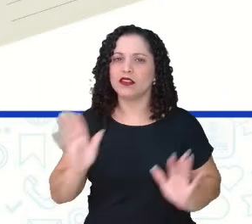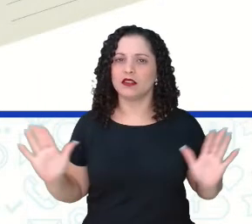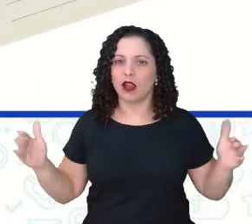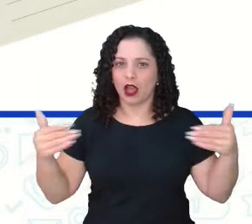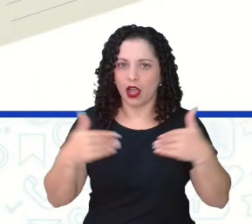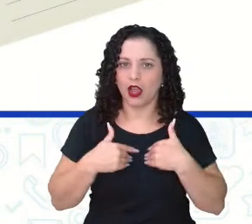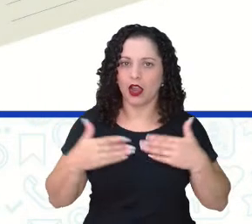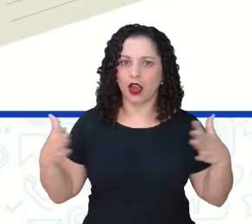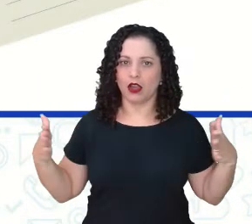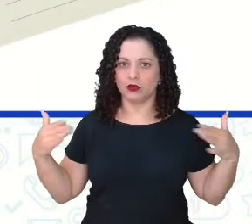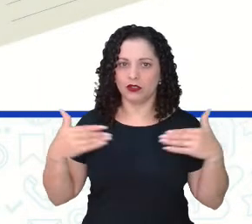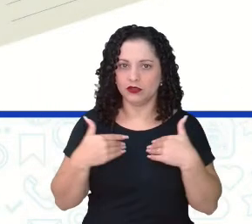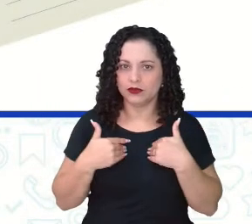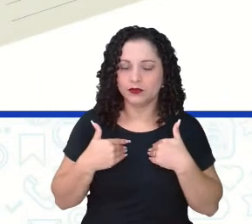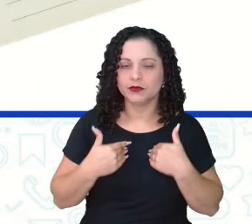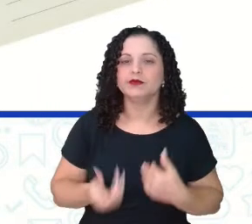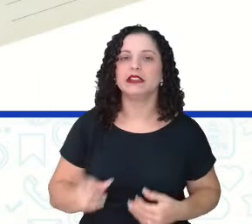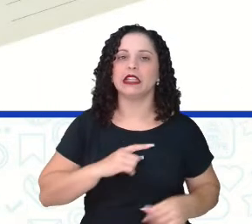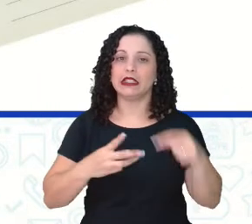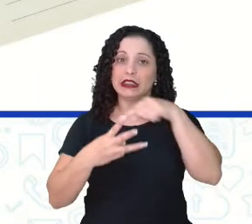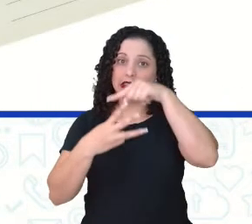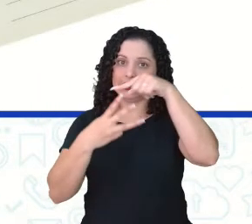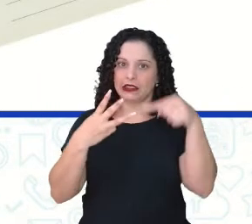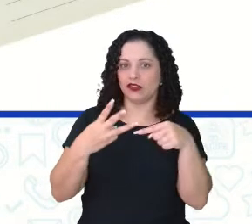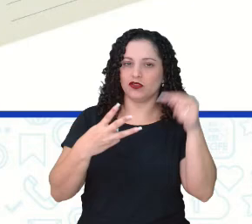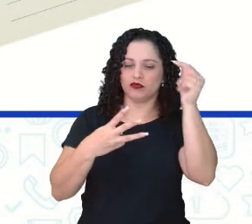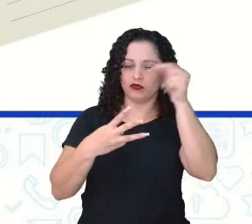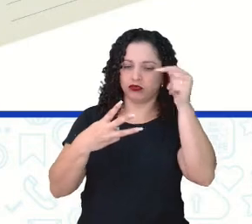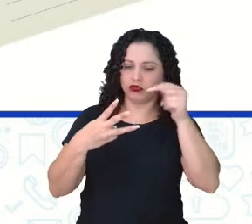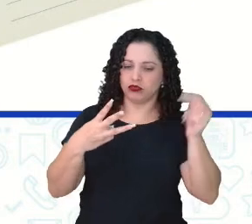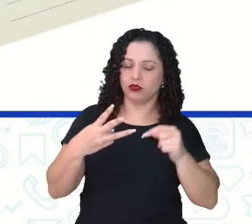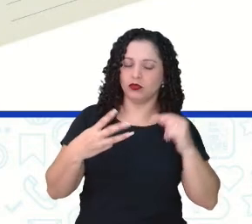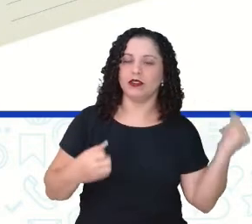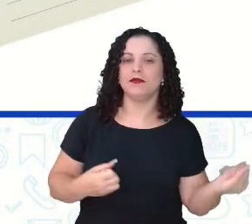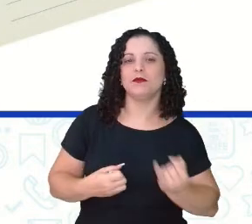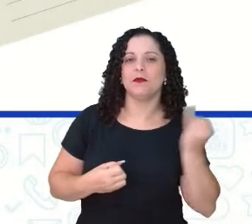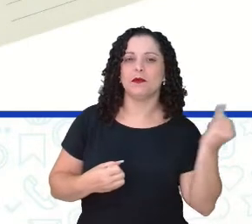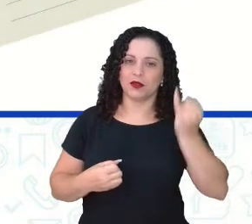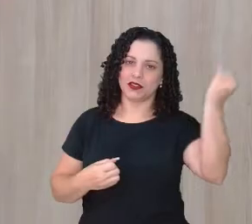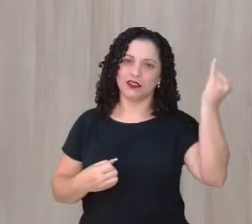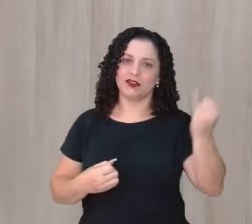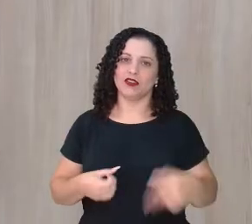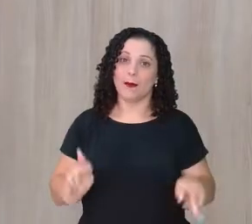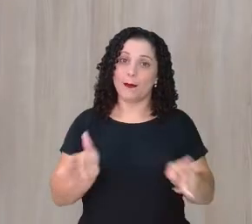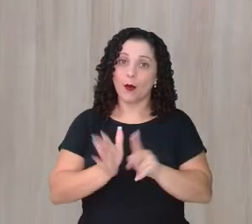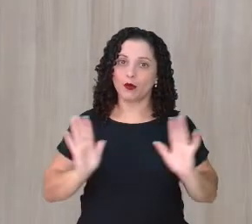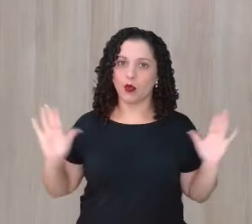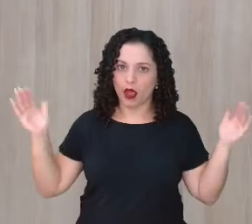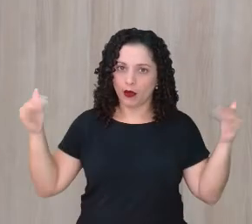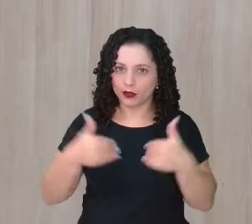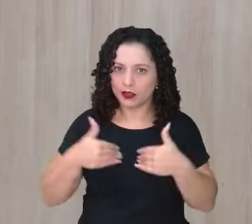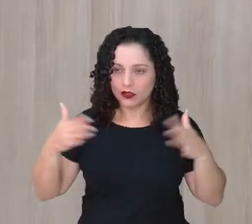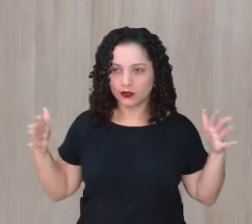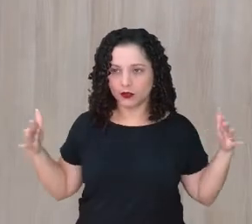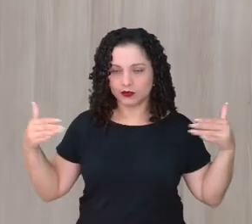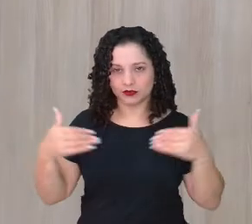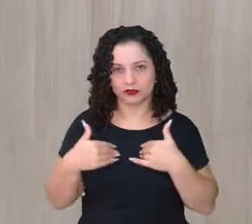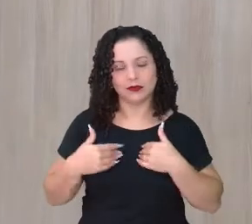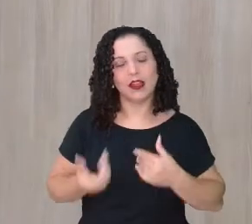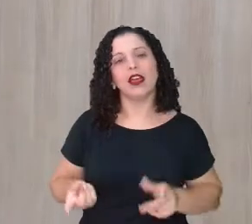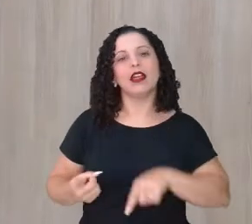Eu estou trazendo 3 palavrinhas muito importantes em relação ao autismo. Respeito.